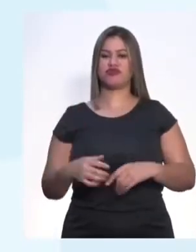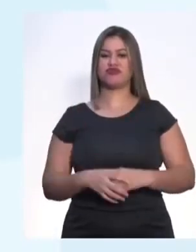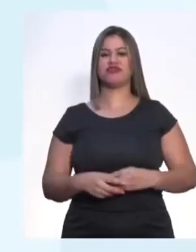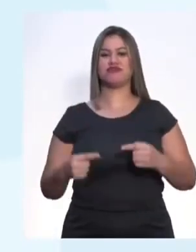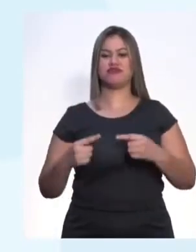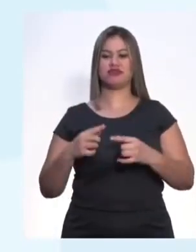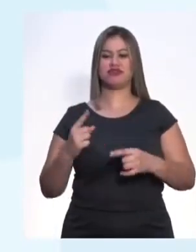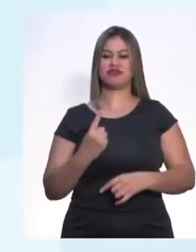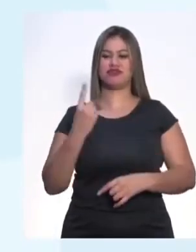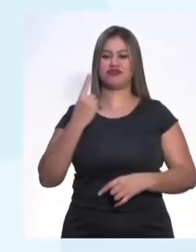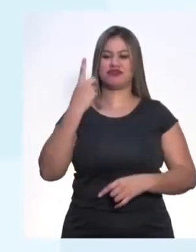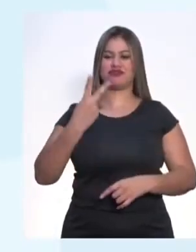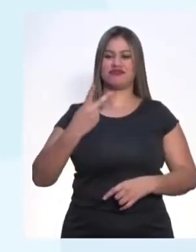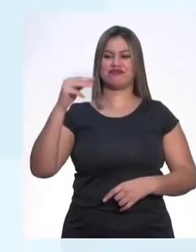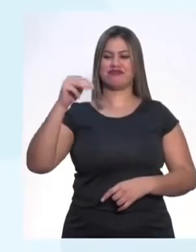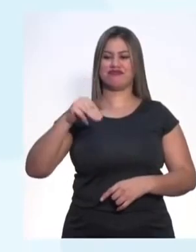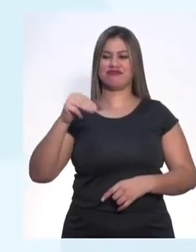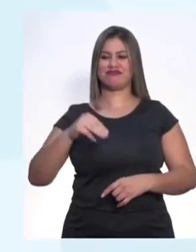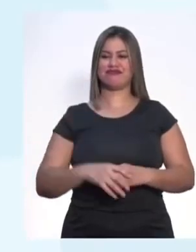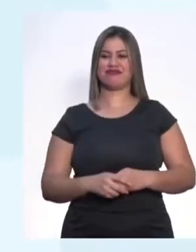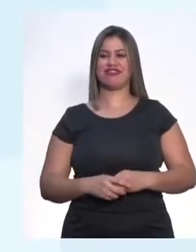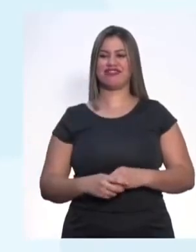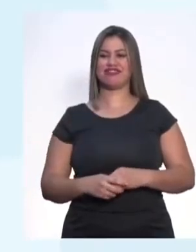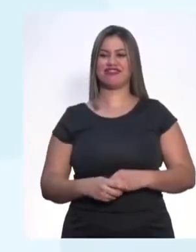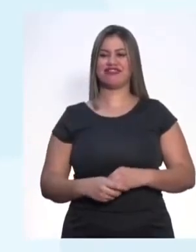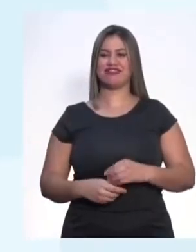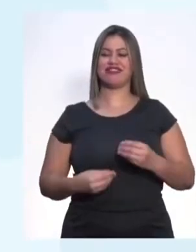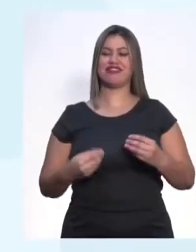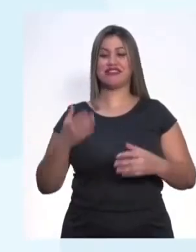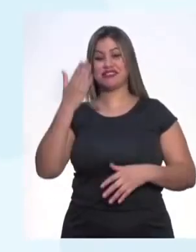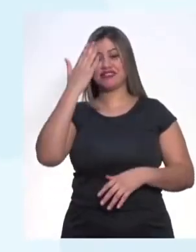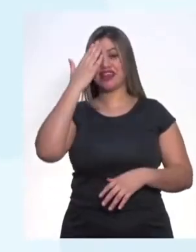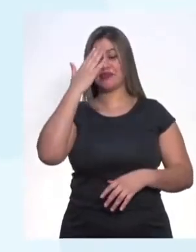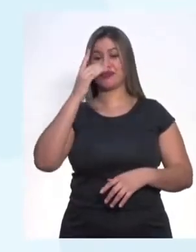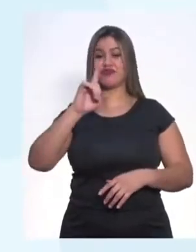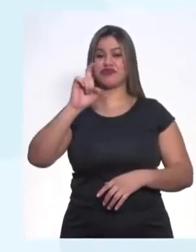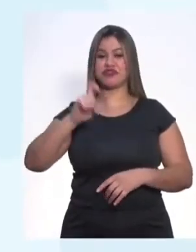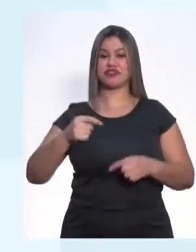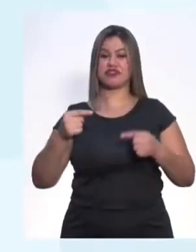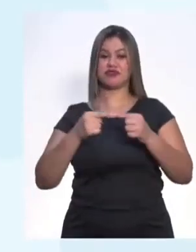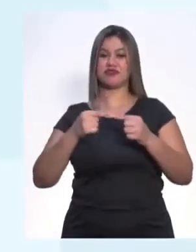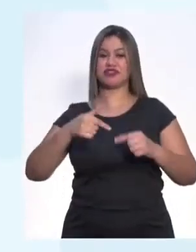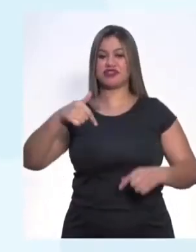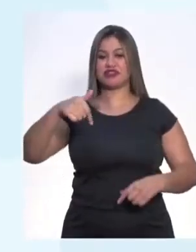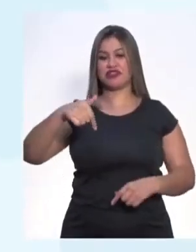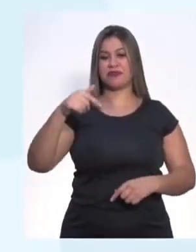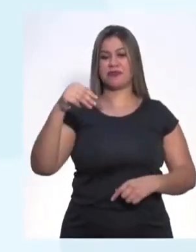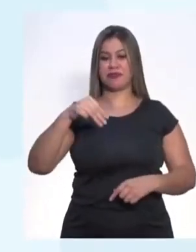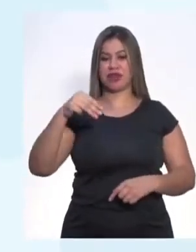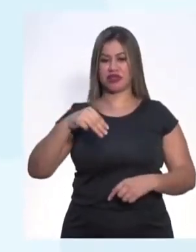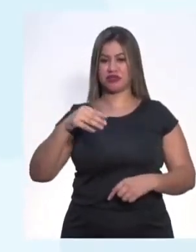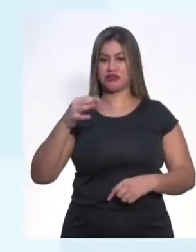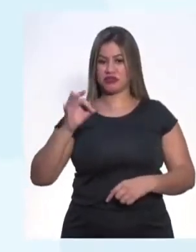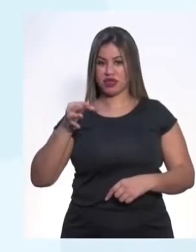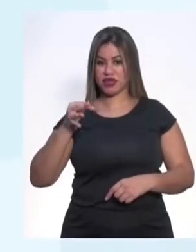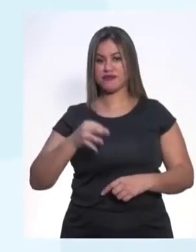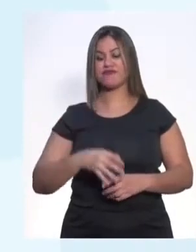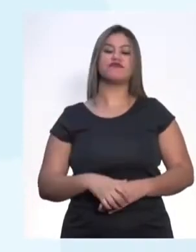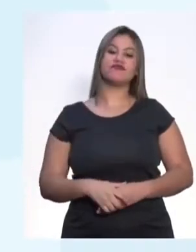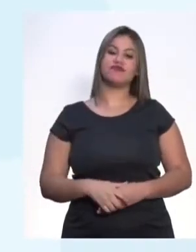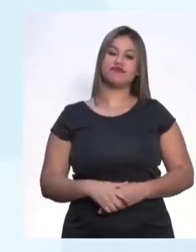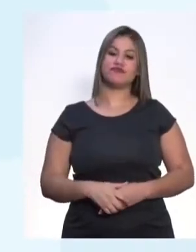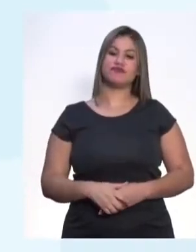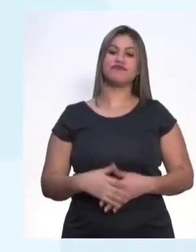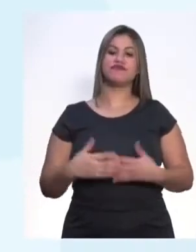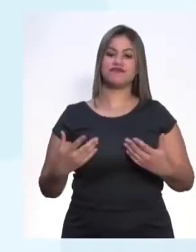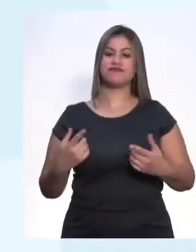duas medidas estão em metros. Além disso, a gente sabe que o x vale 7 metros. Certo, professora Inês? Corretíssimo.